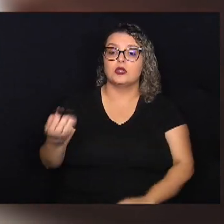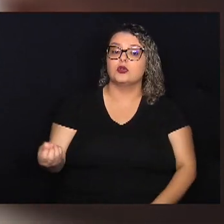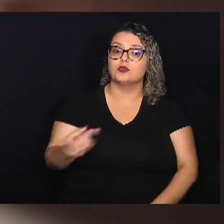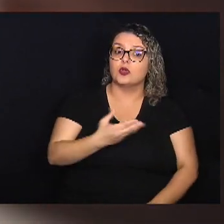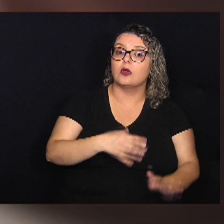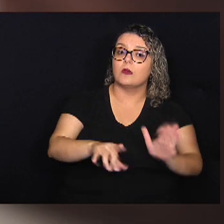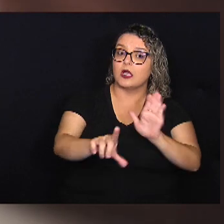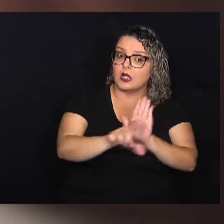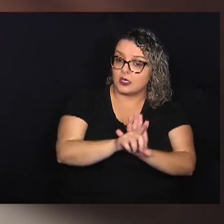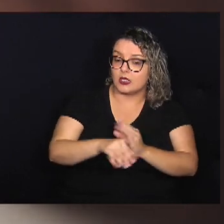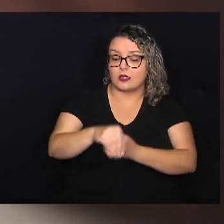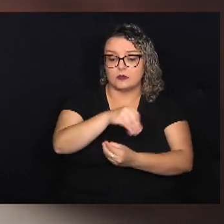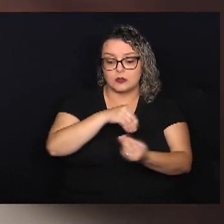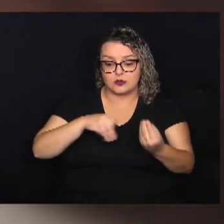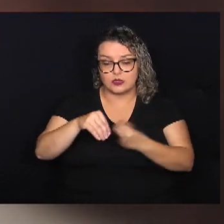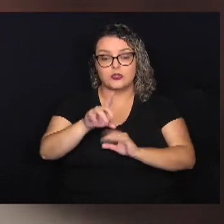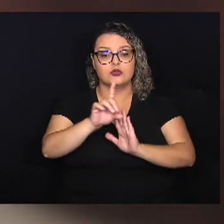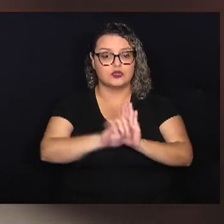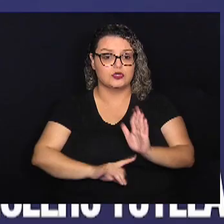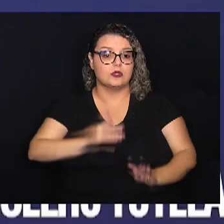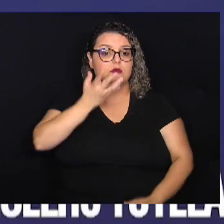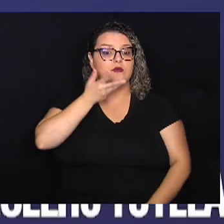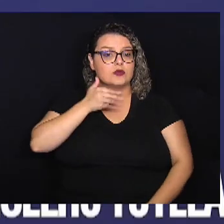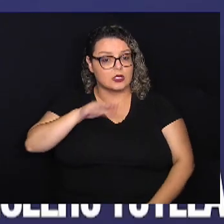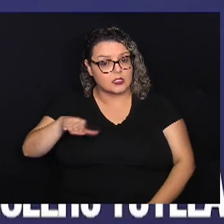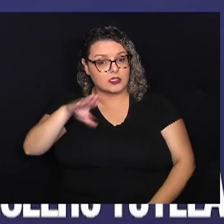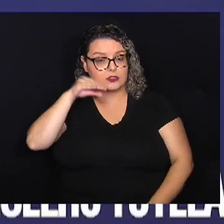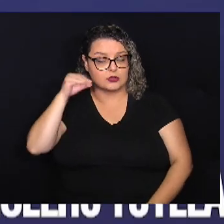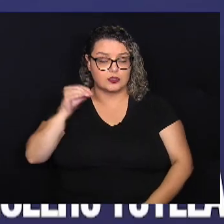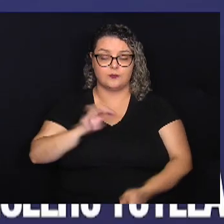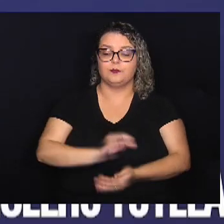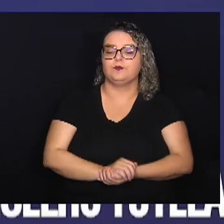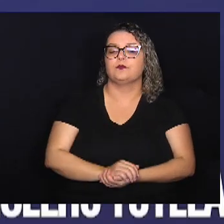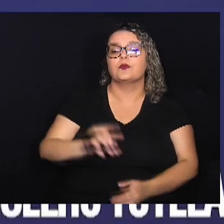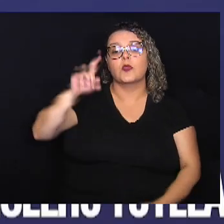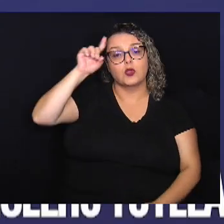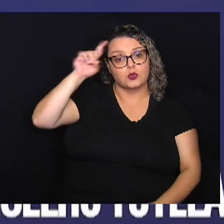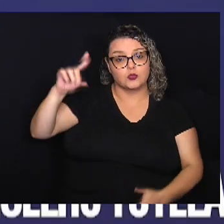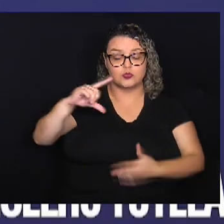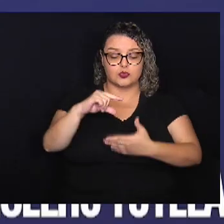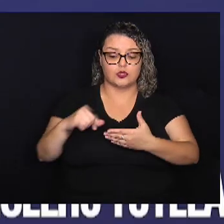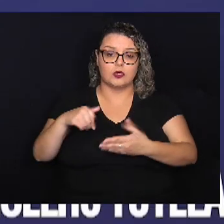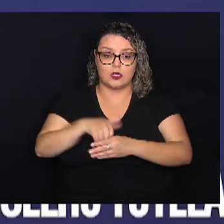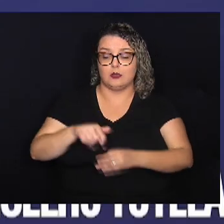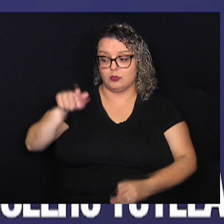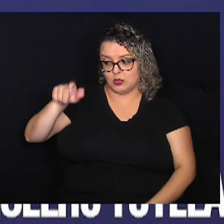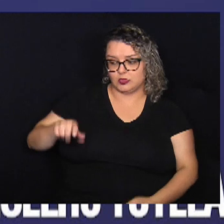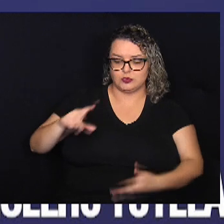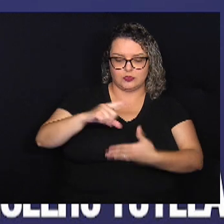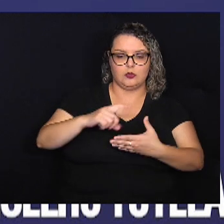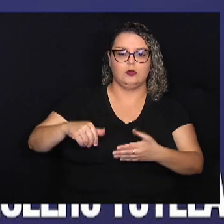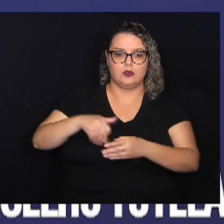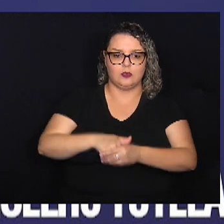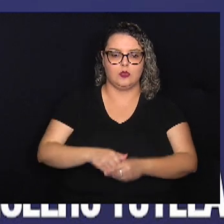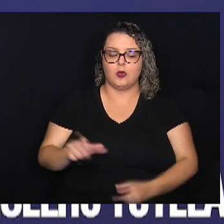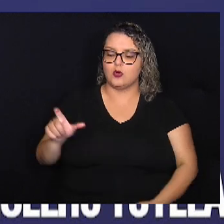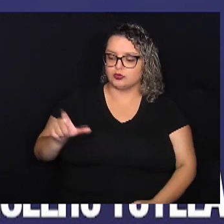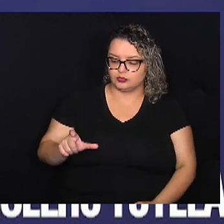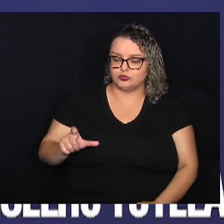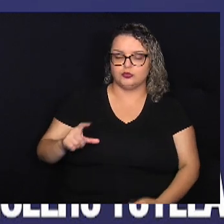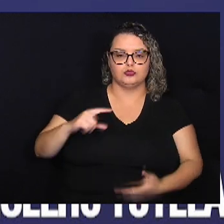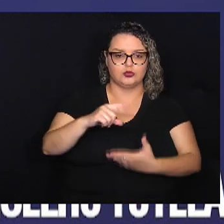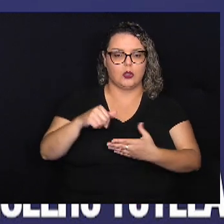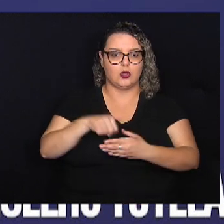legislação envolvendo o direito da criança e do adolescente. No dia da eleição, o eleitor deverá portar, além do título de eleitor,